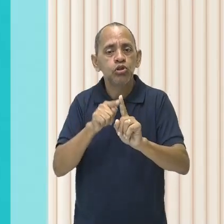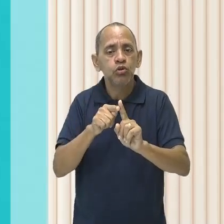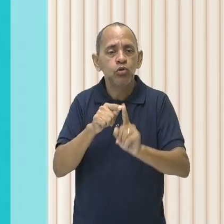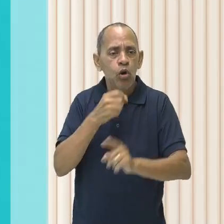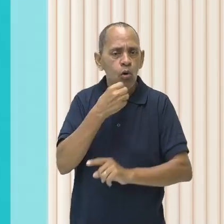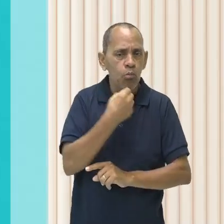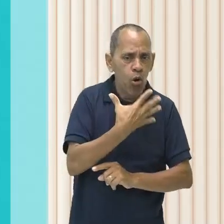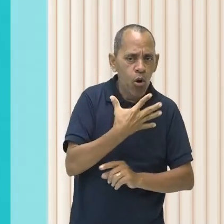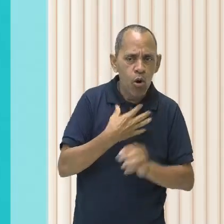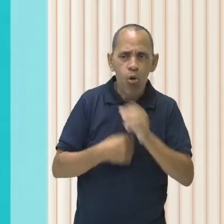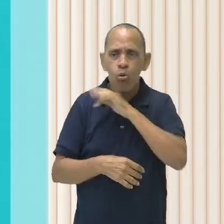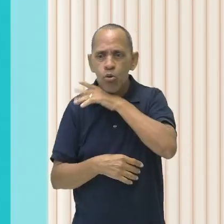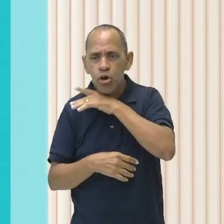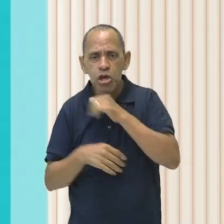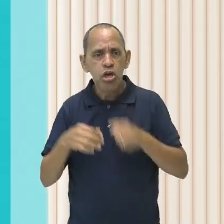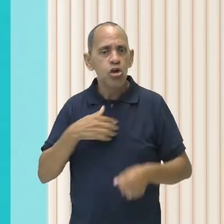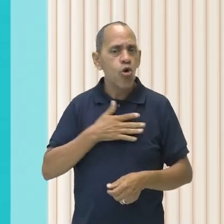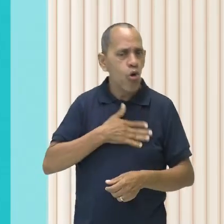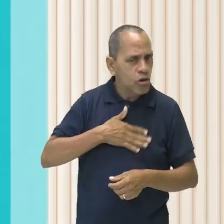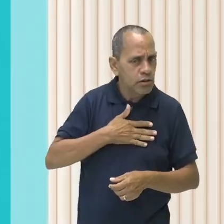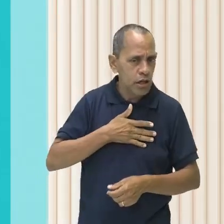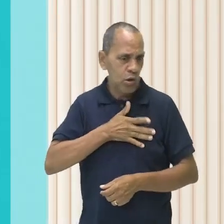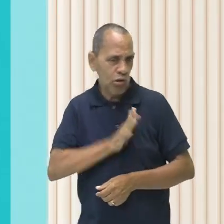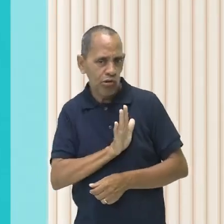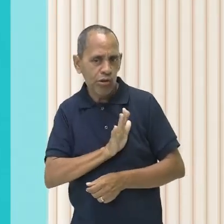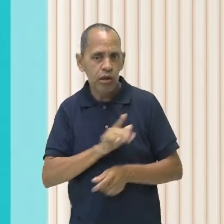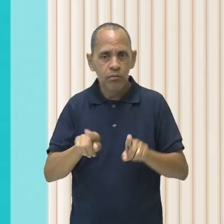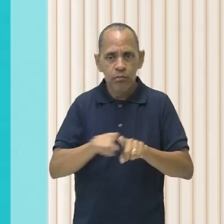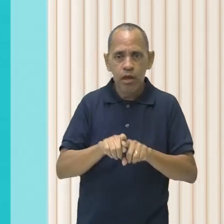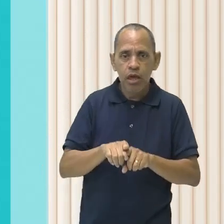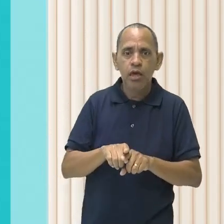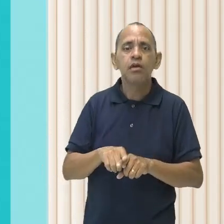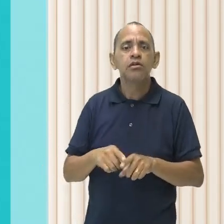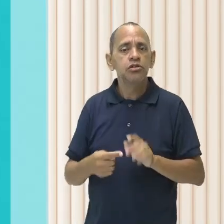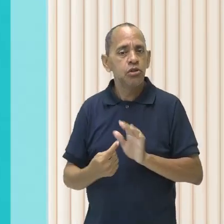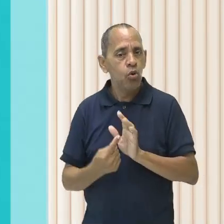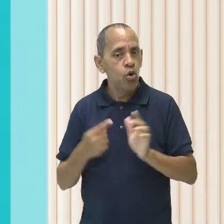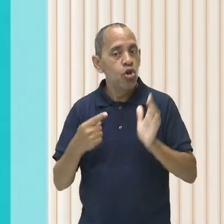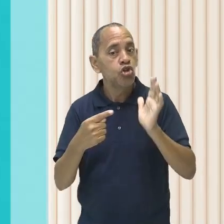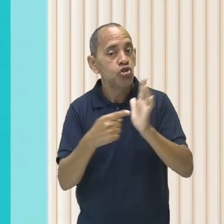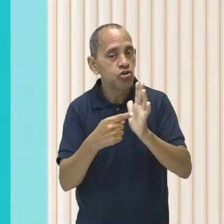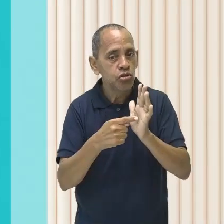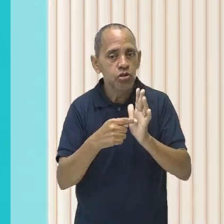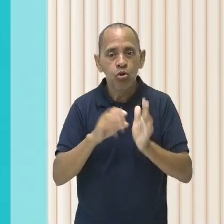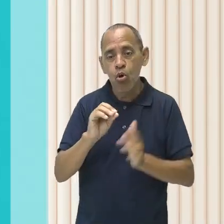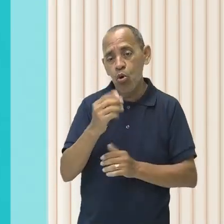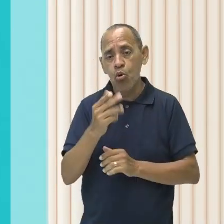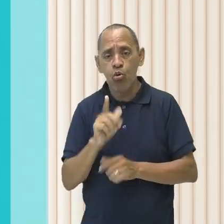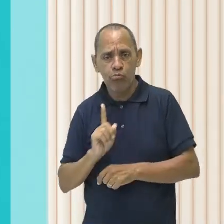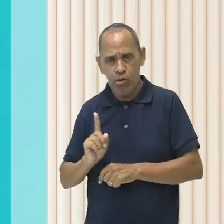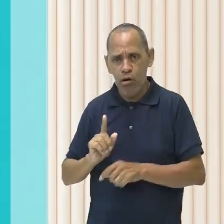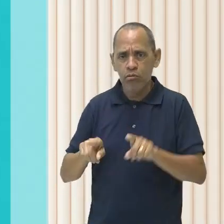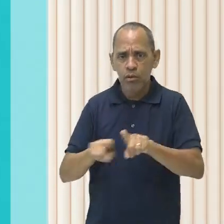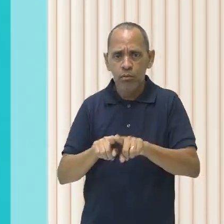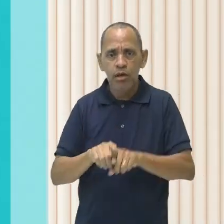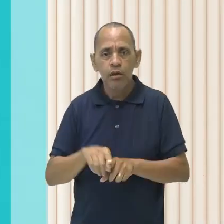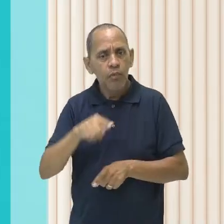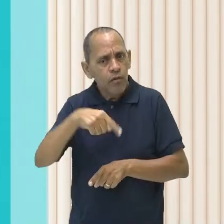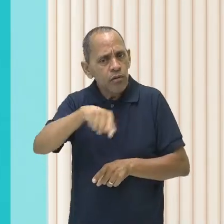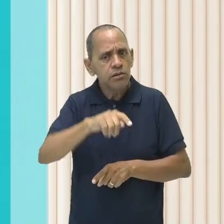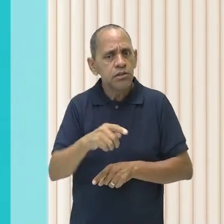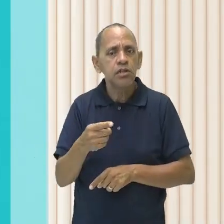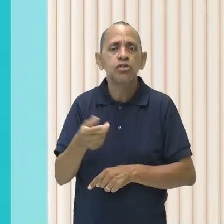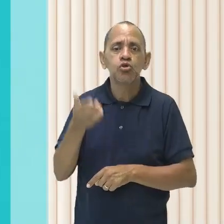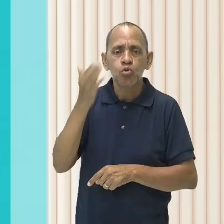é ruim, se eu gostei, se eu não gostei, se eu indico ou não. A intenção aqui é isso, para você conhecer. Ah, eu quero